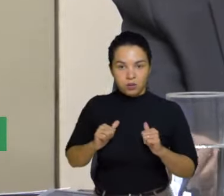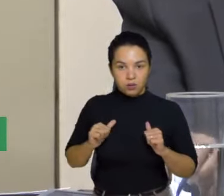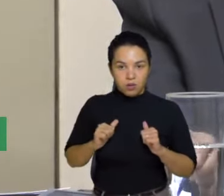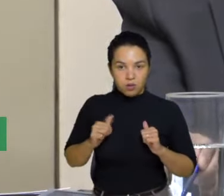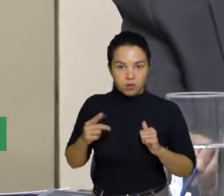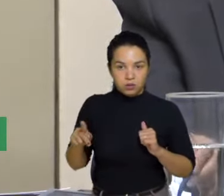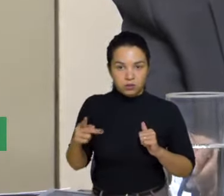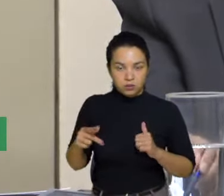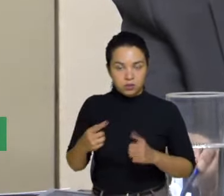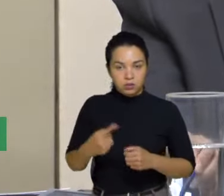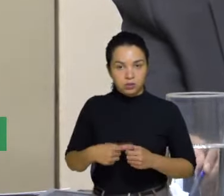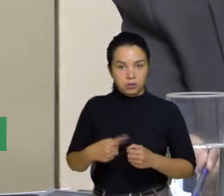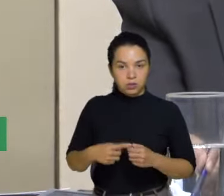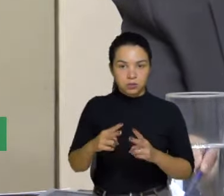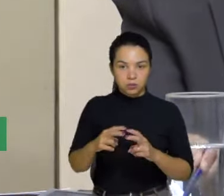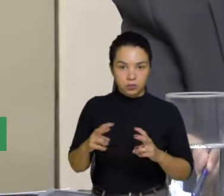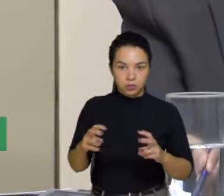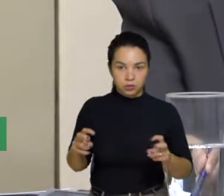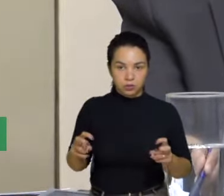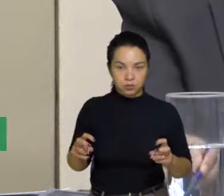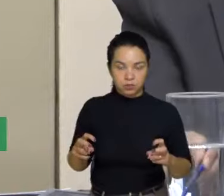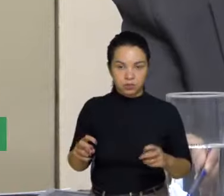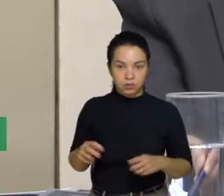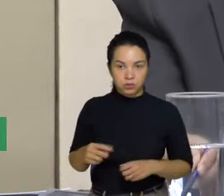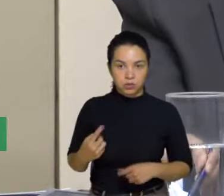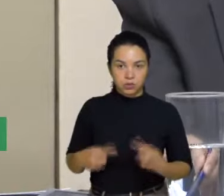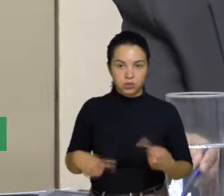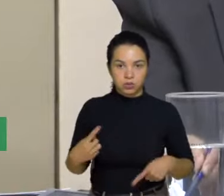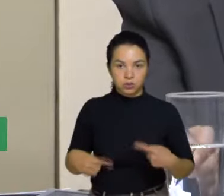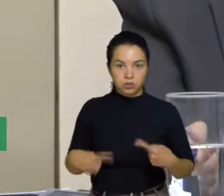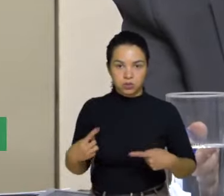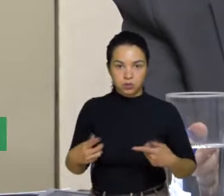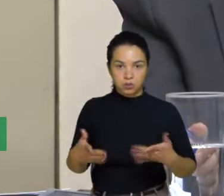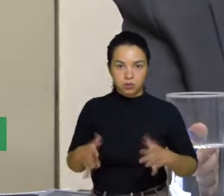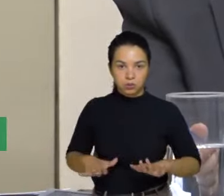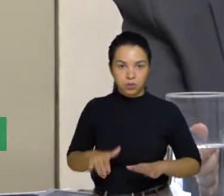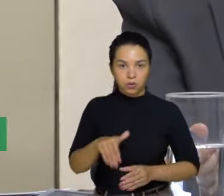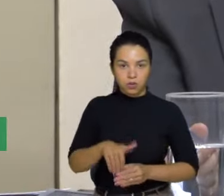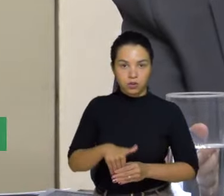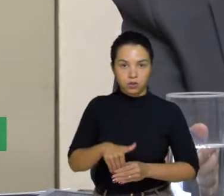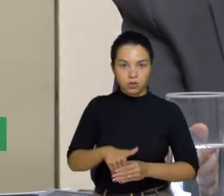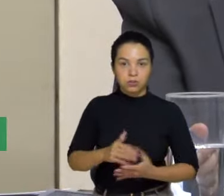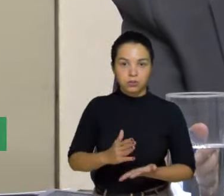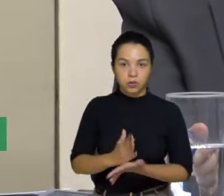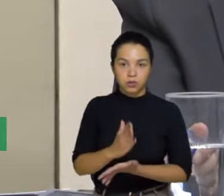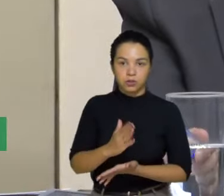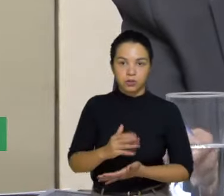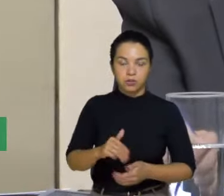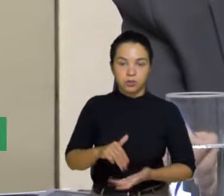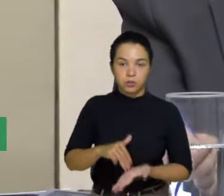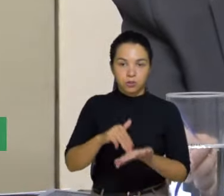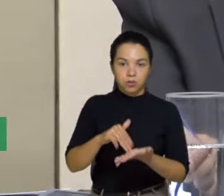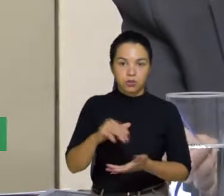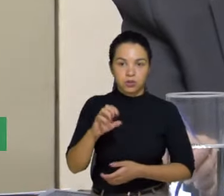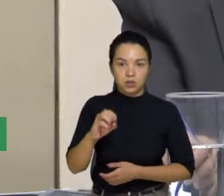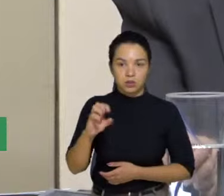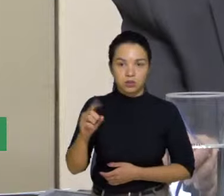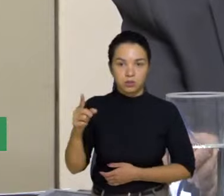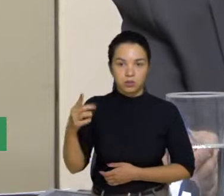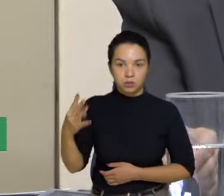município de Florianópolis. Em discussão. Não havendo quem queira discutir, em votação. Aprovado. Moção